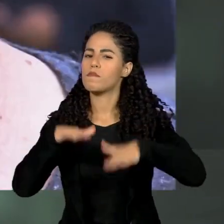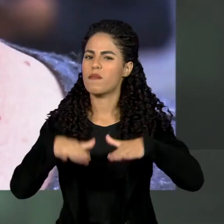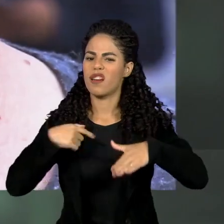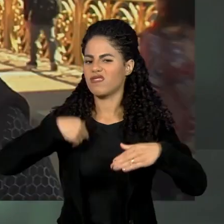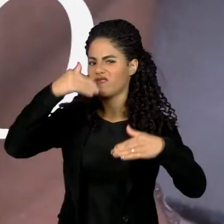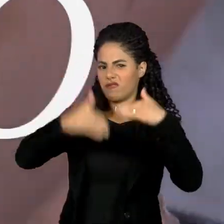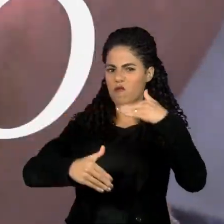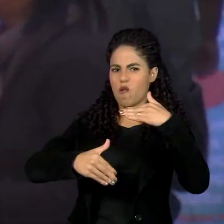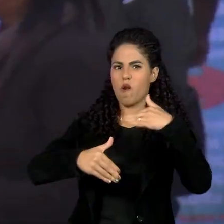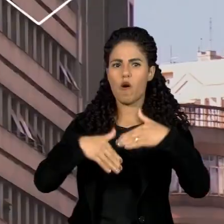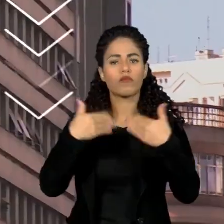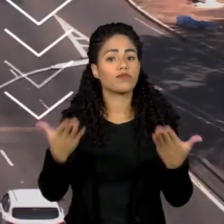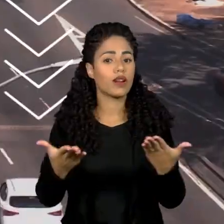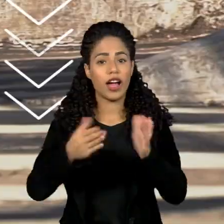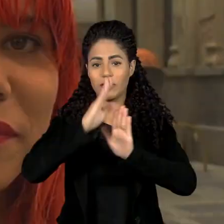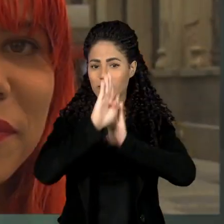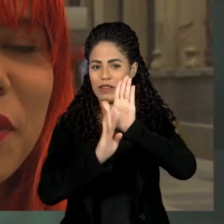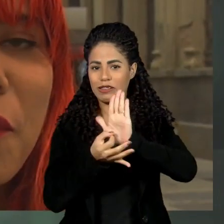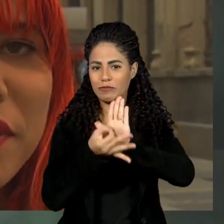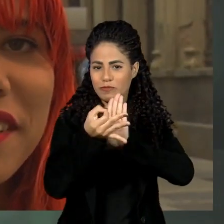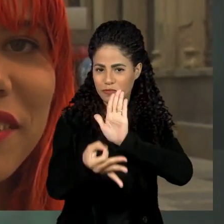contra. Opinião.